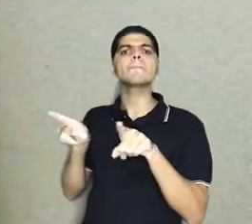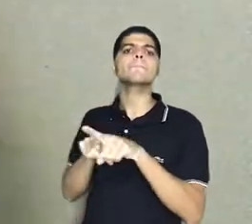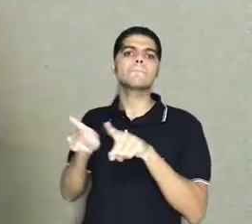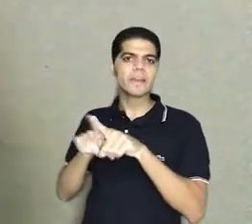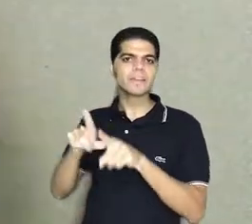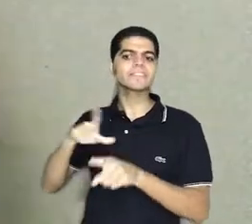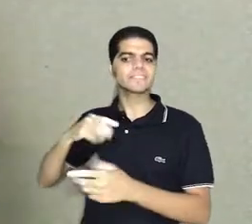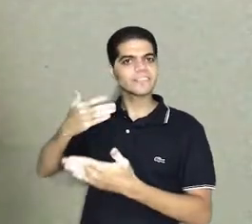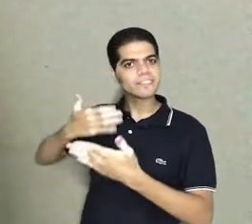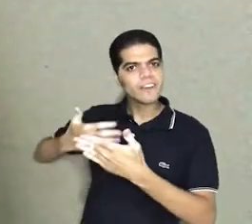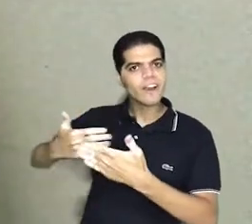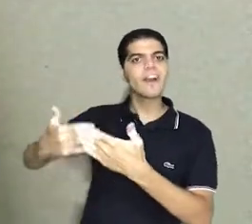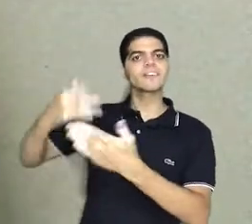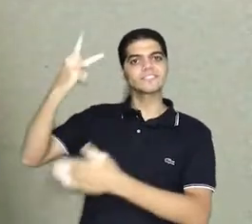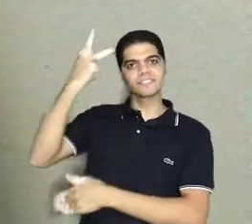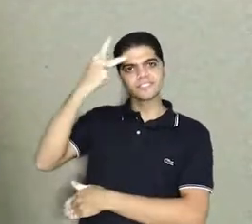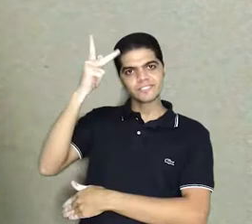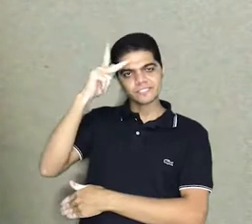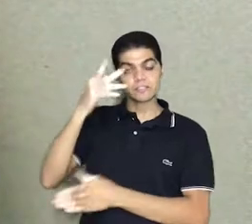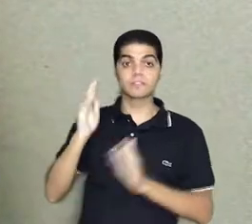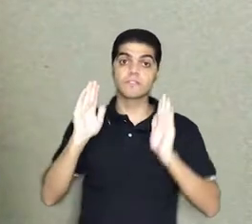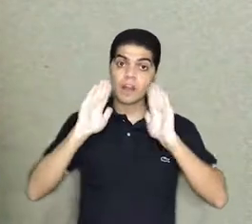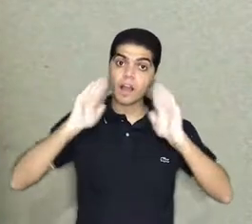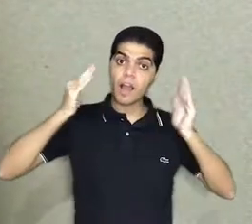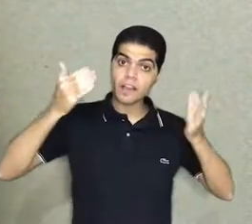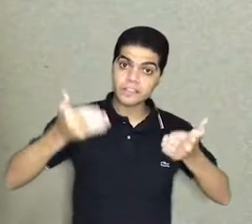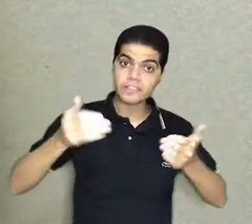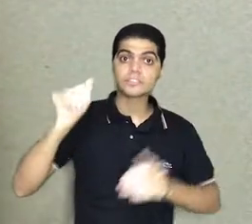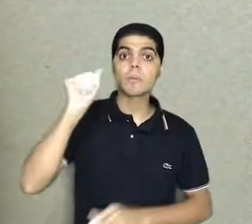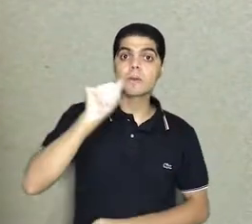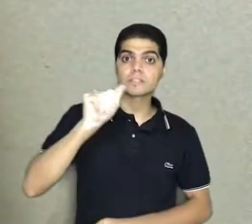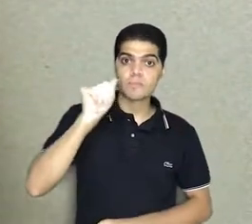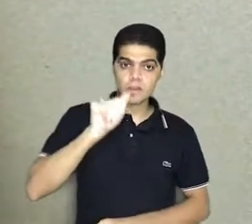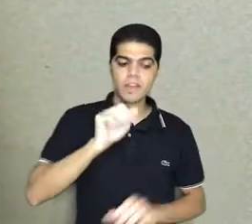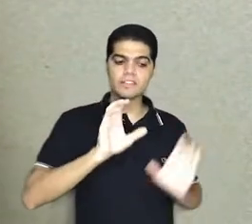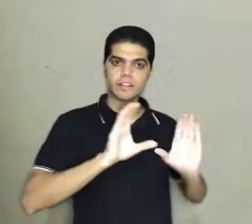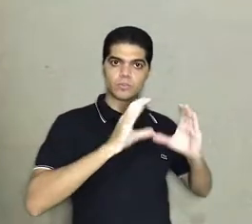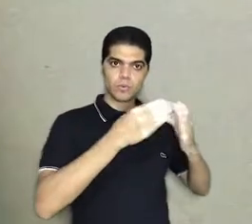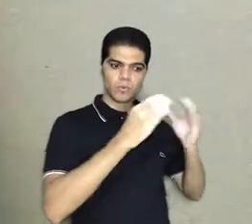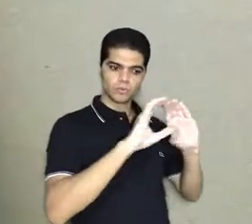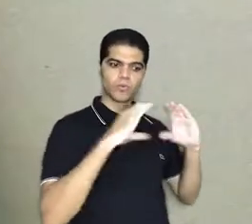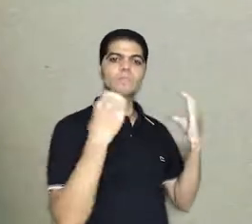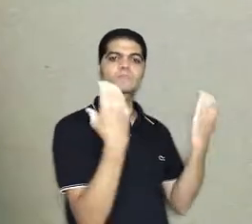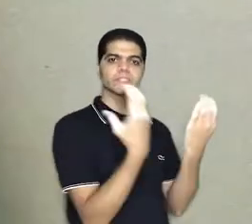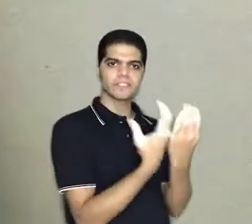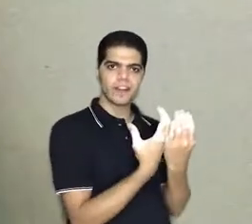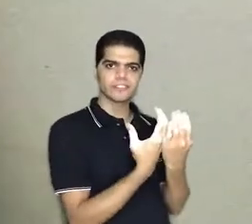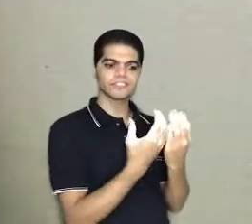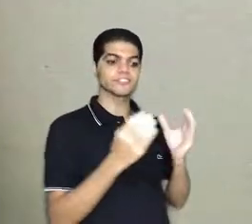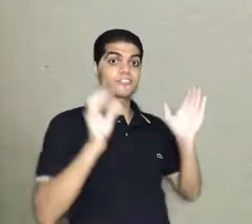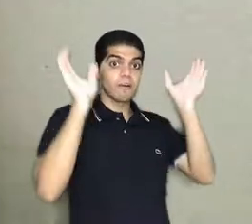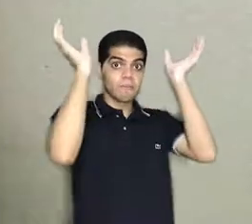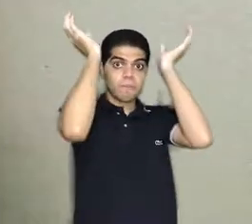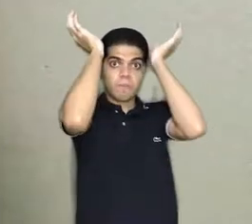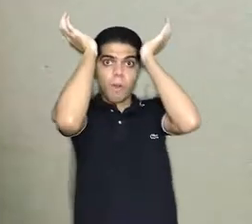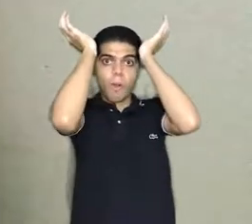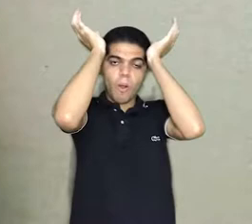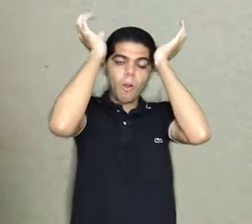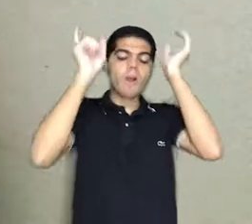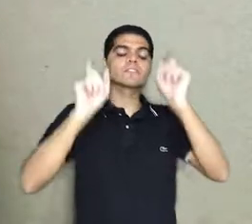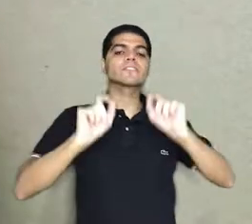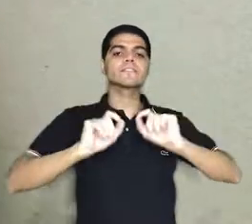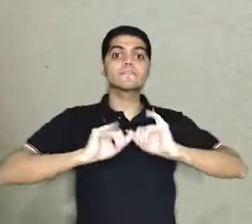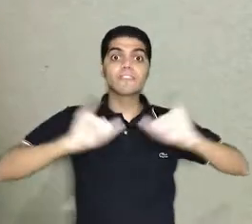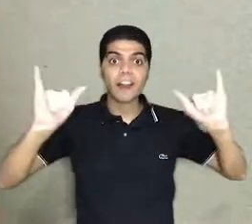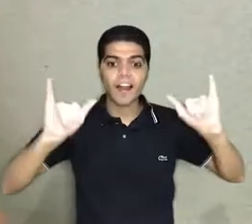histórica. Falando aqui ainda especificamente das mulheres de Saubara, é muito interessante trazer essa história para dentro da sala de